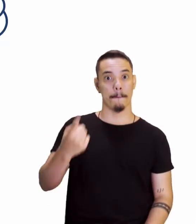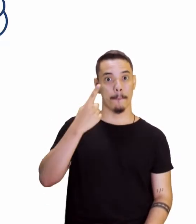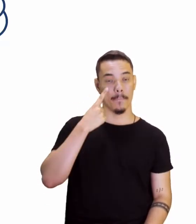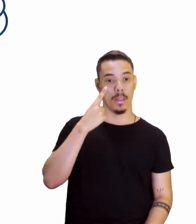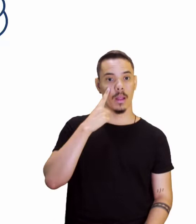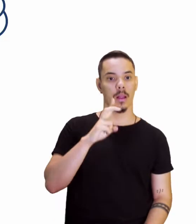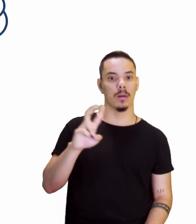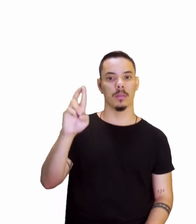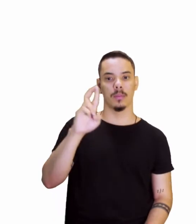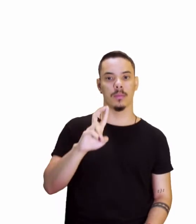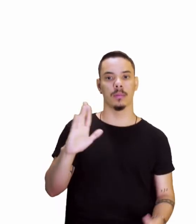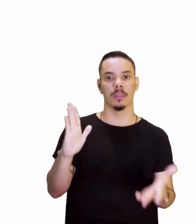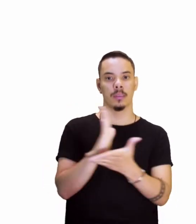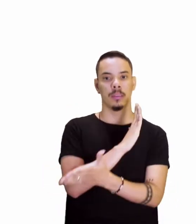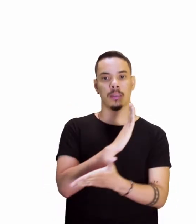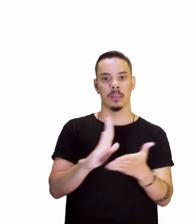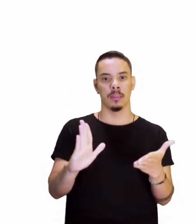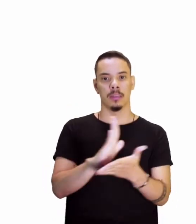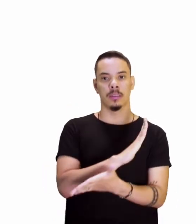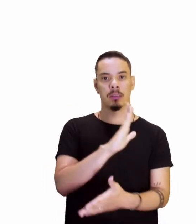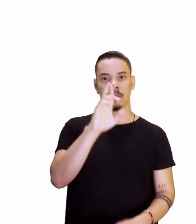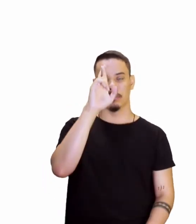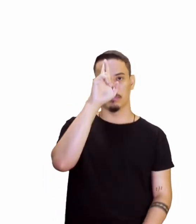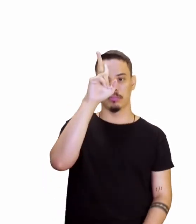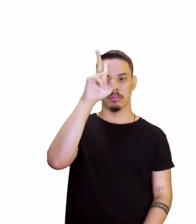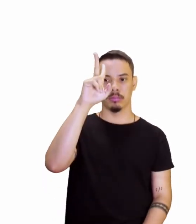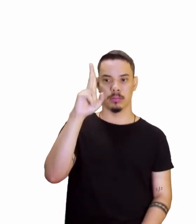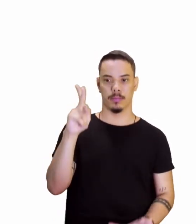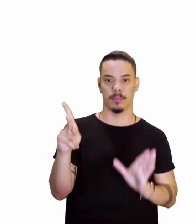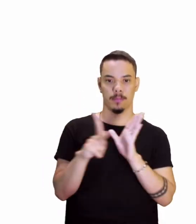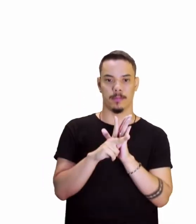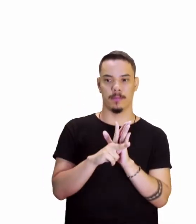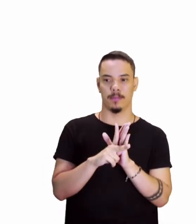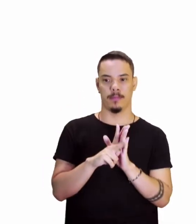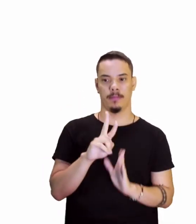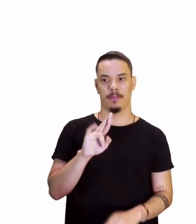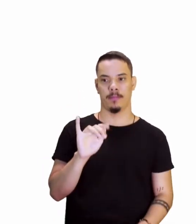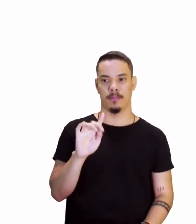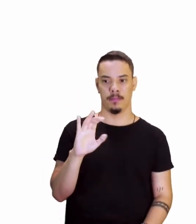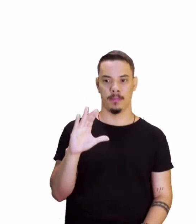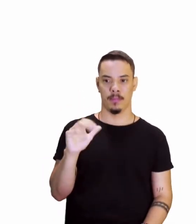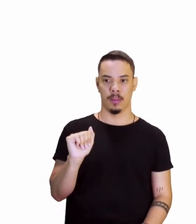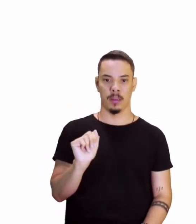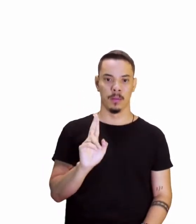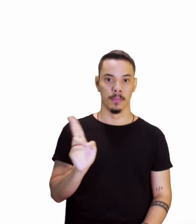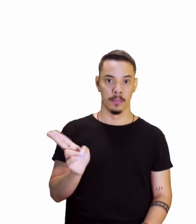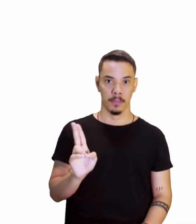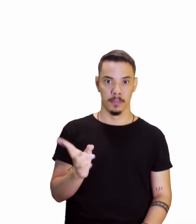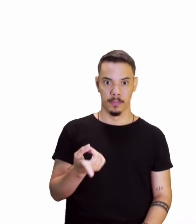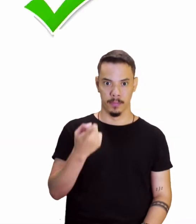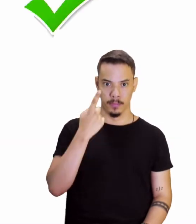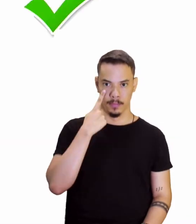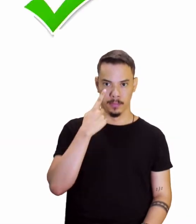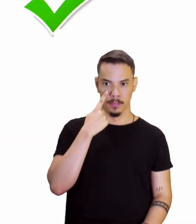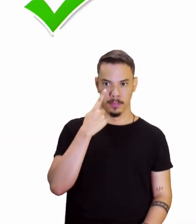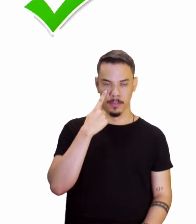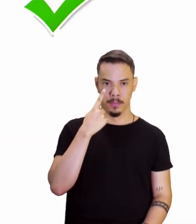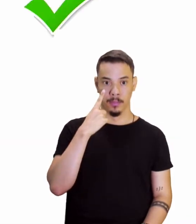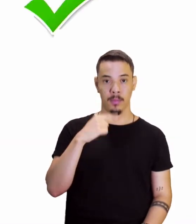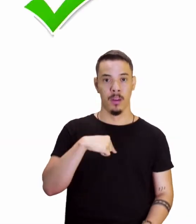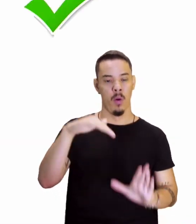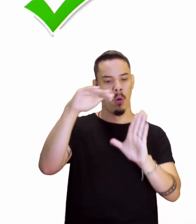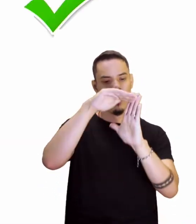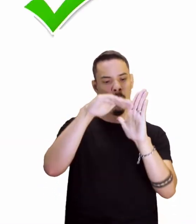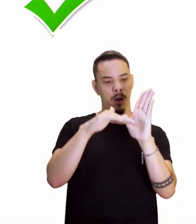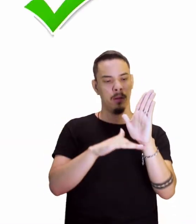Observe alguns deslizes de regência nominal. Aqui eu vou colocar